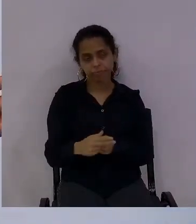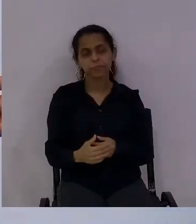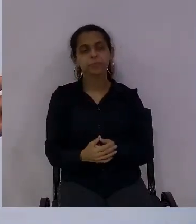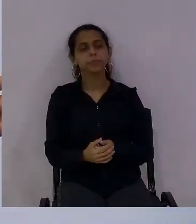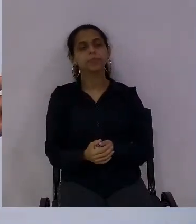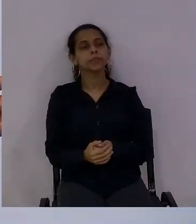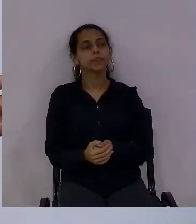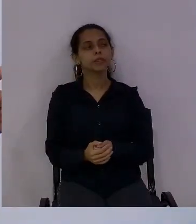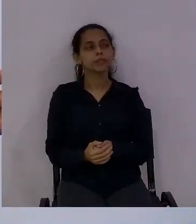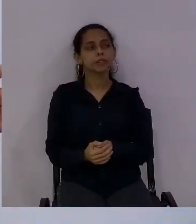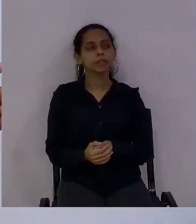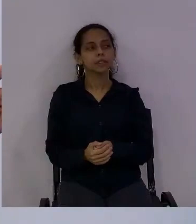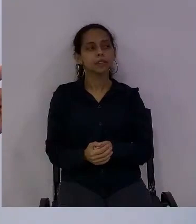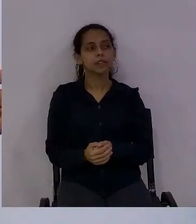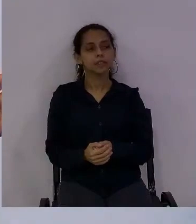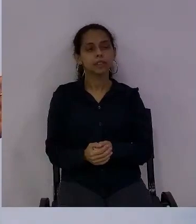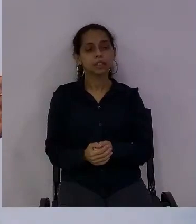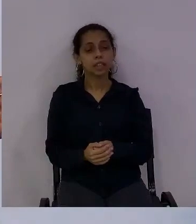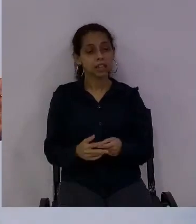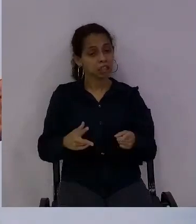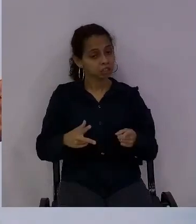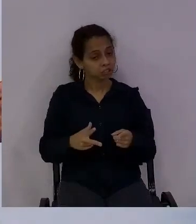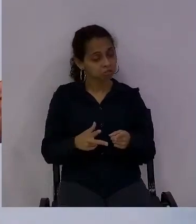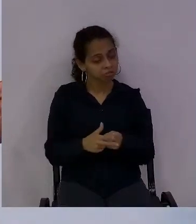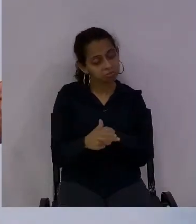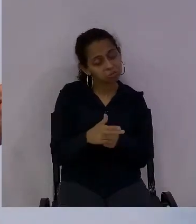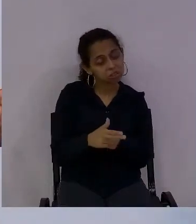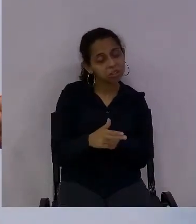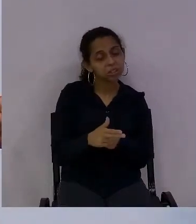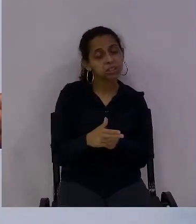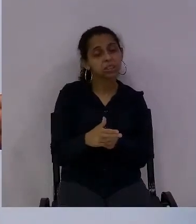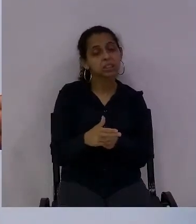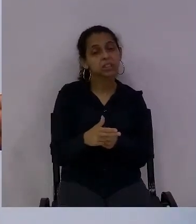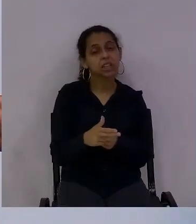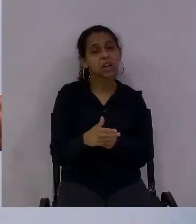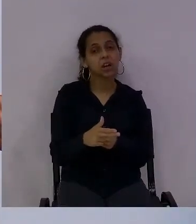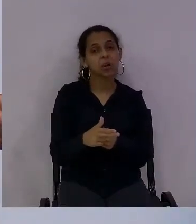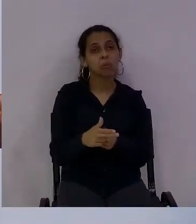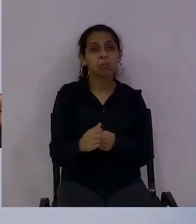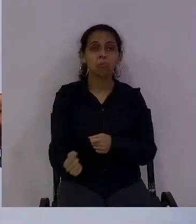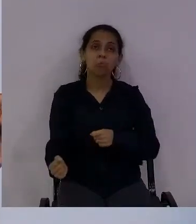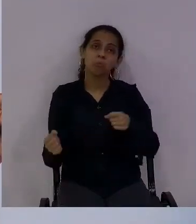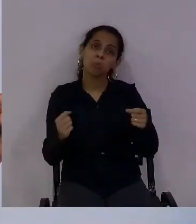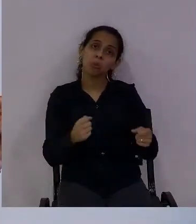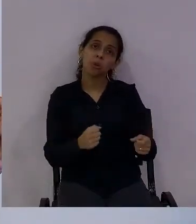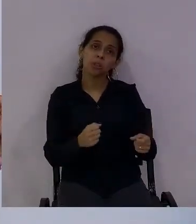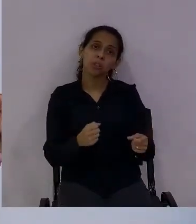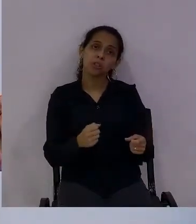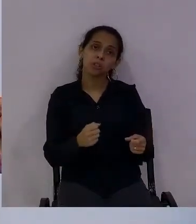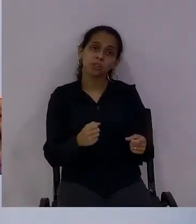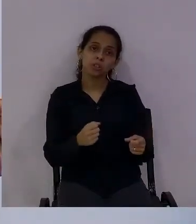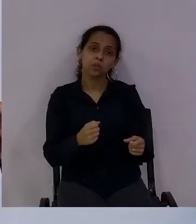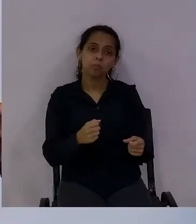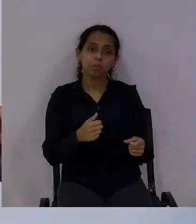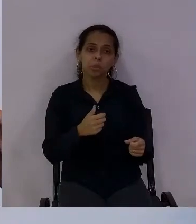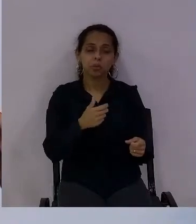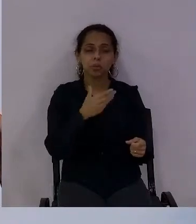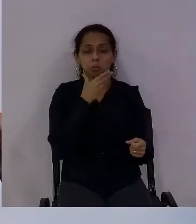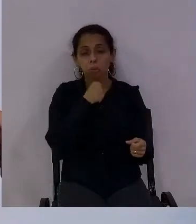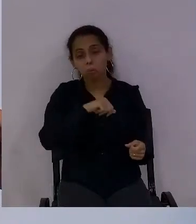dia. Essa circuncisão feita, muito provavelmente, ou pelo seu próprio pai, José, ou talvez por